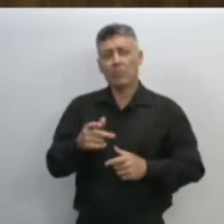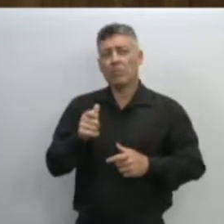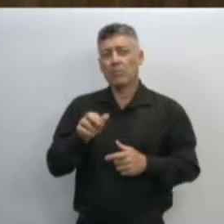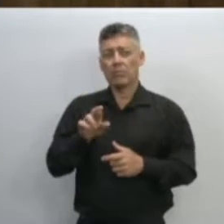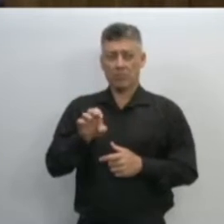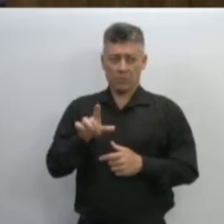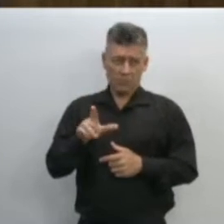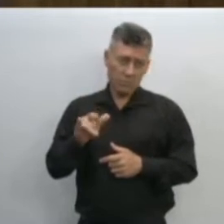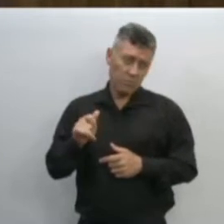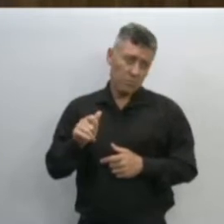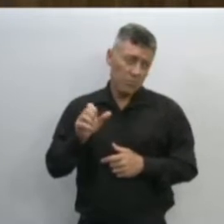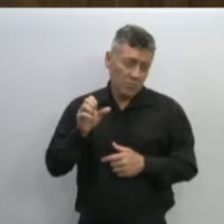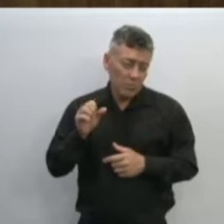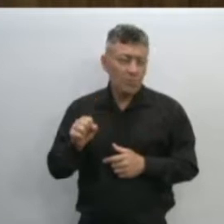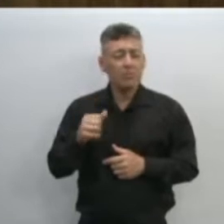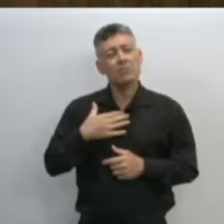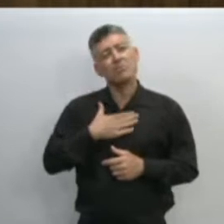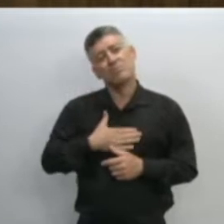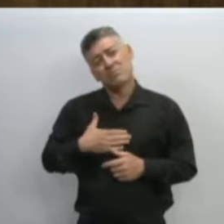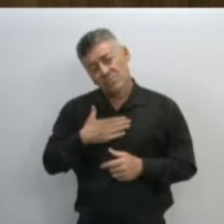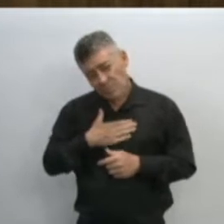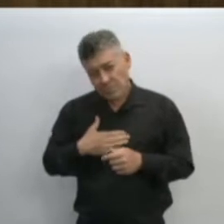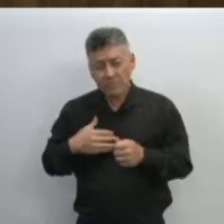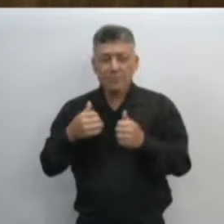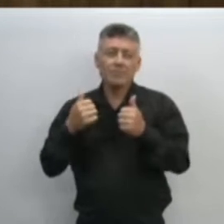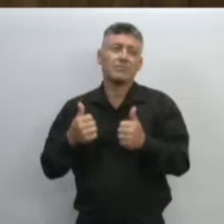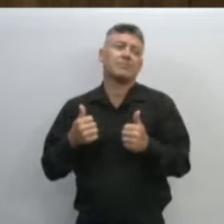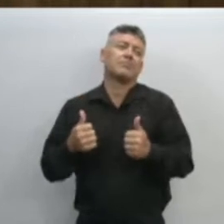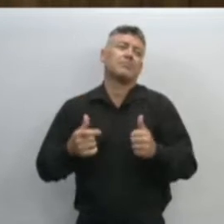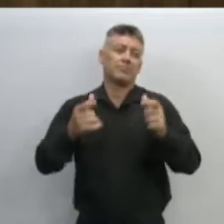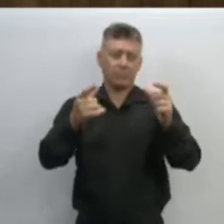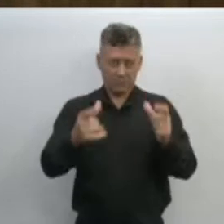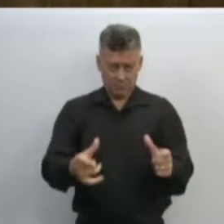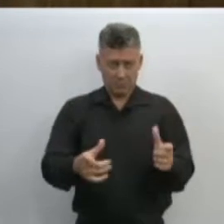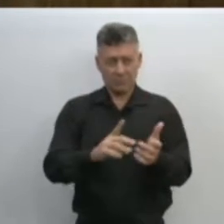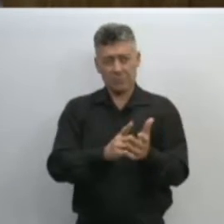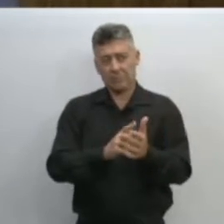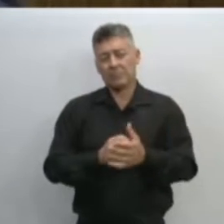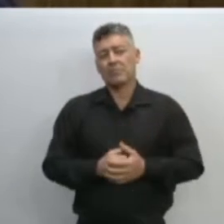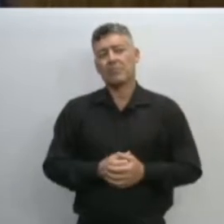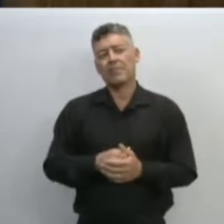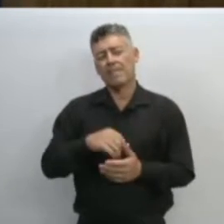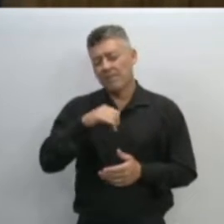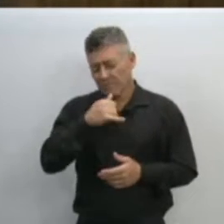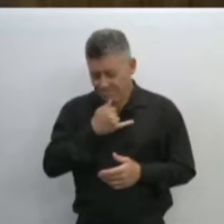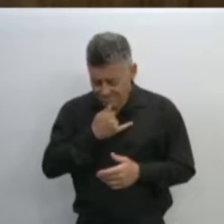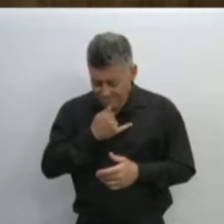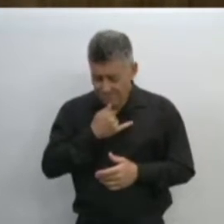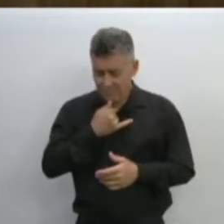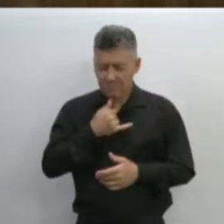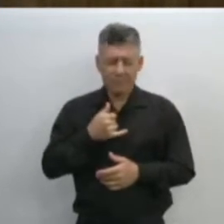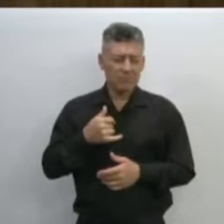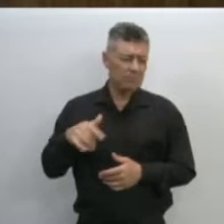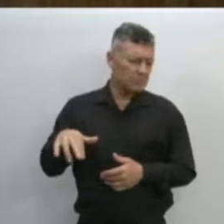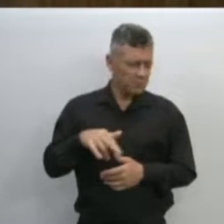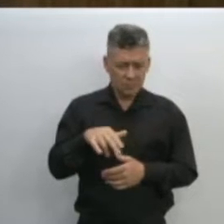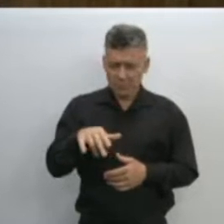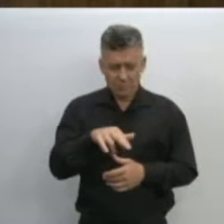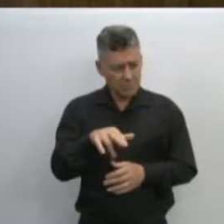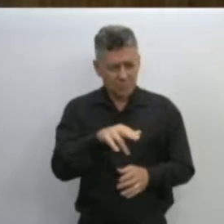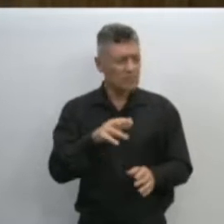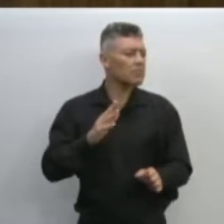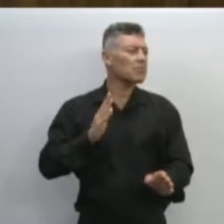eu tenho um carinho, um apreço muito grande pelo bairro do Alecrim. E é triste caminhar pelas ruas do Alecrim